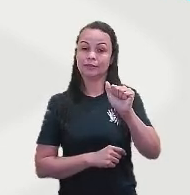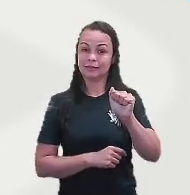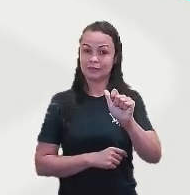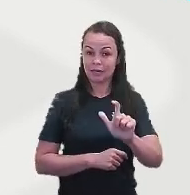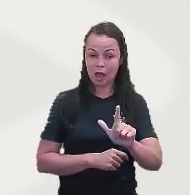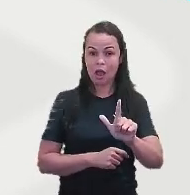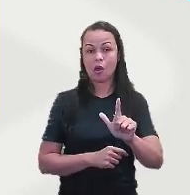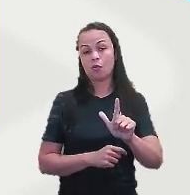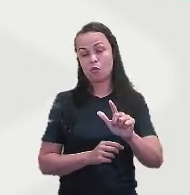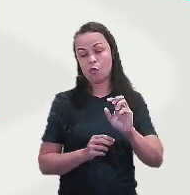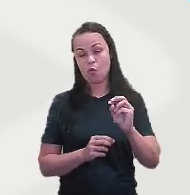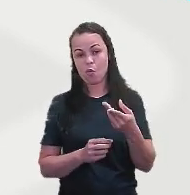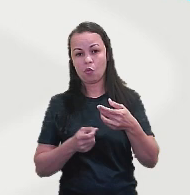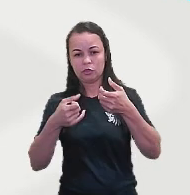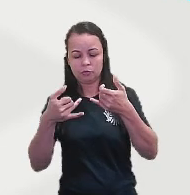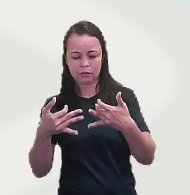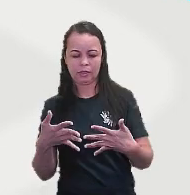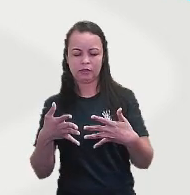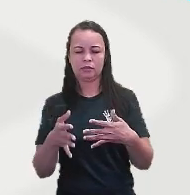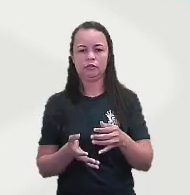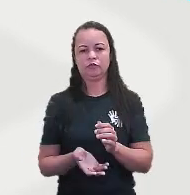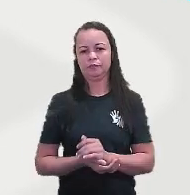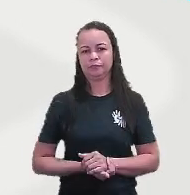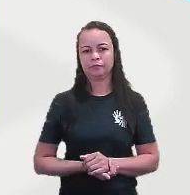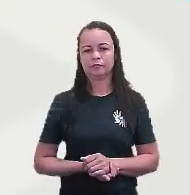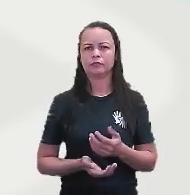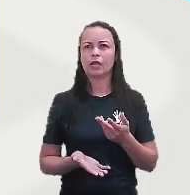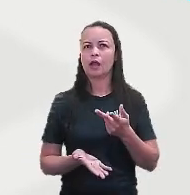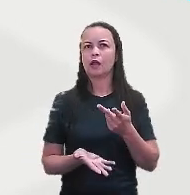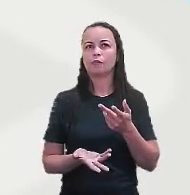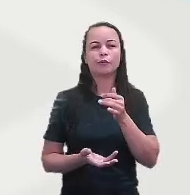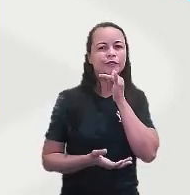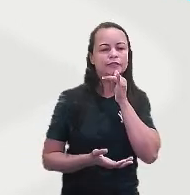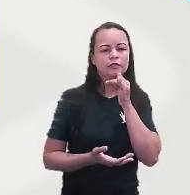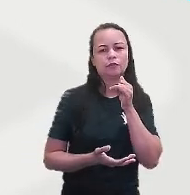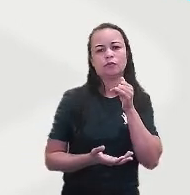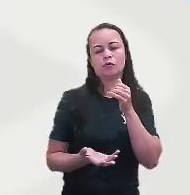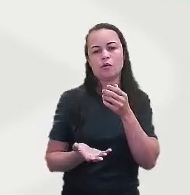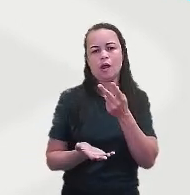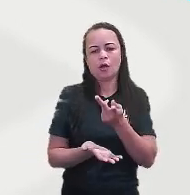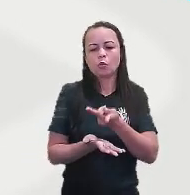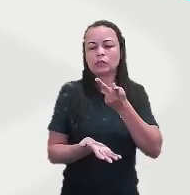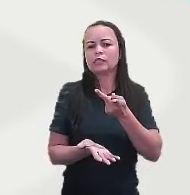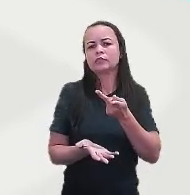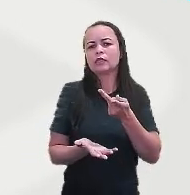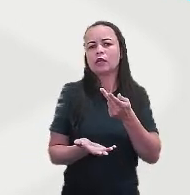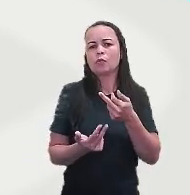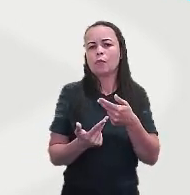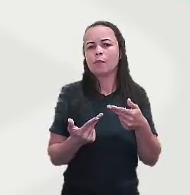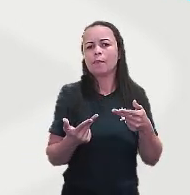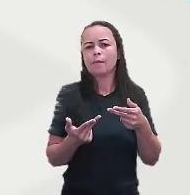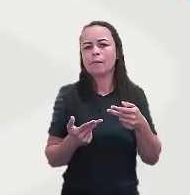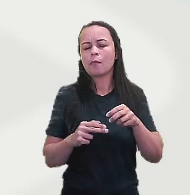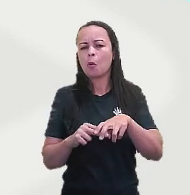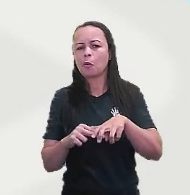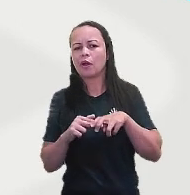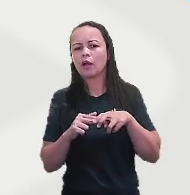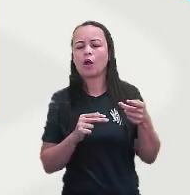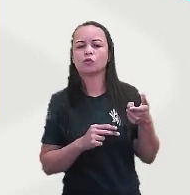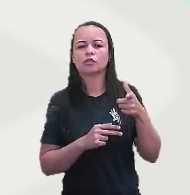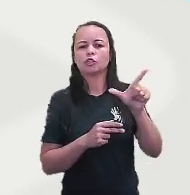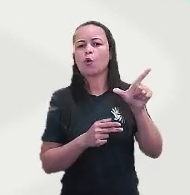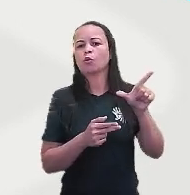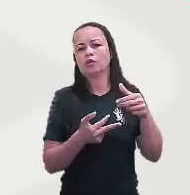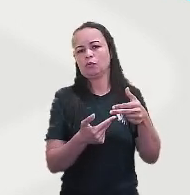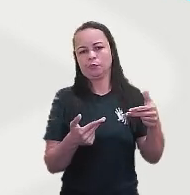vem de causa, né? Por exemplo, algo aconteceu por causa de outro